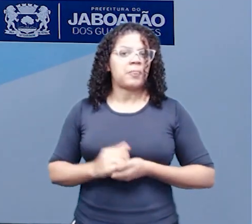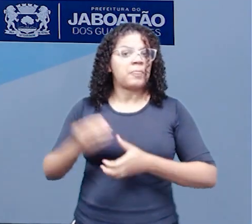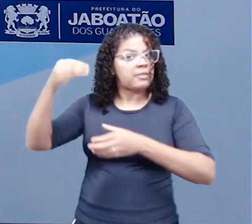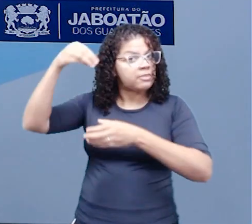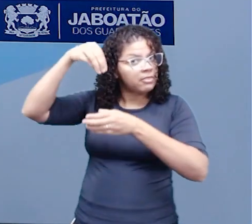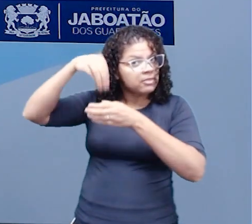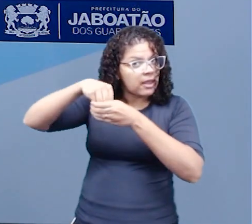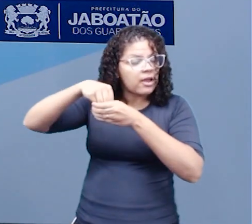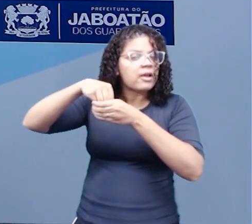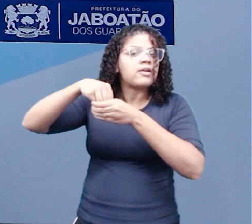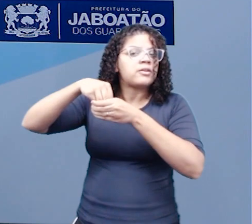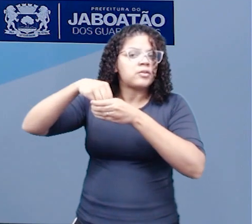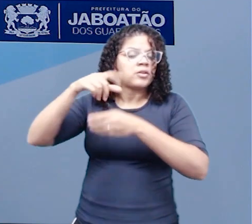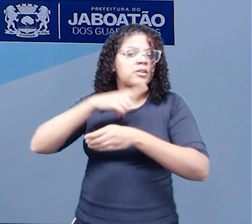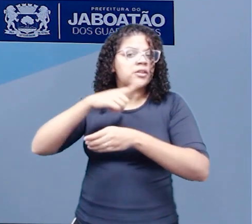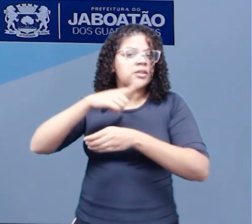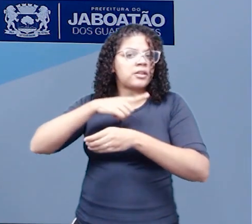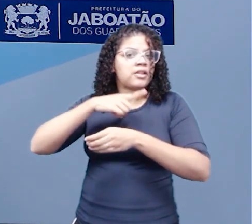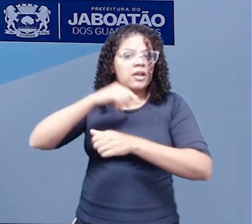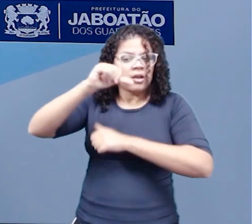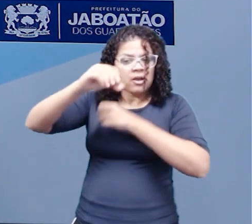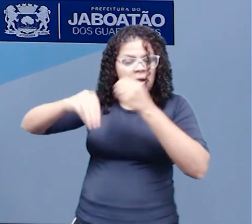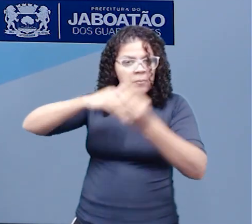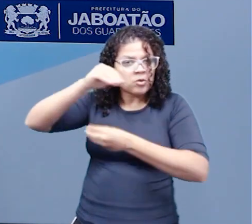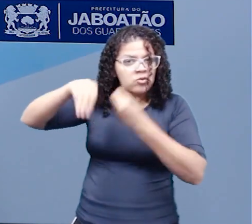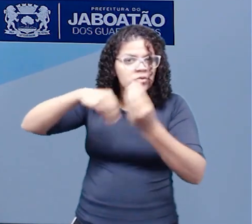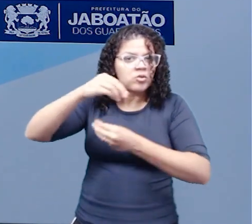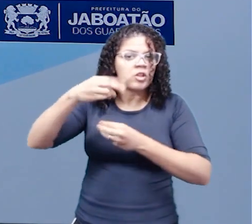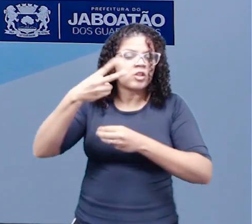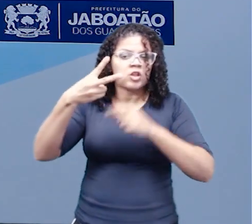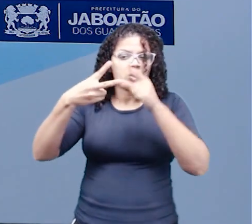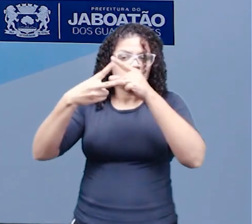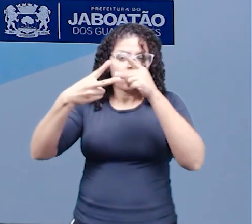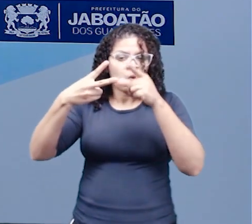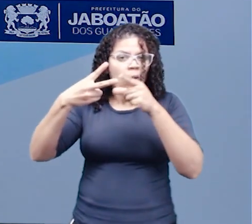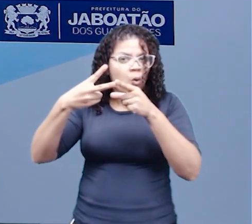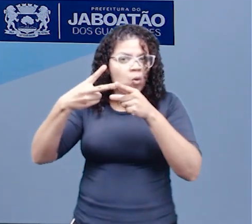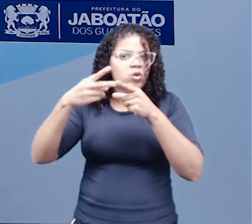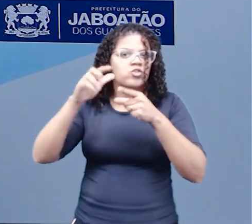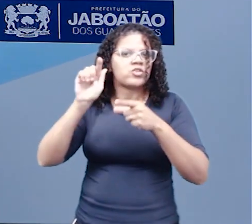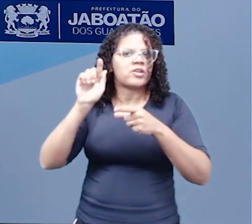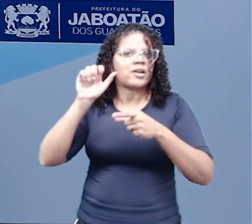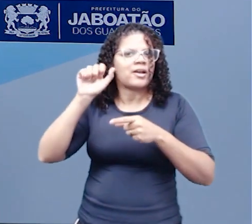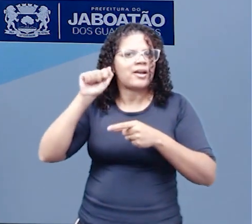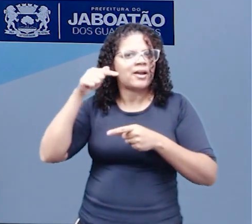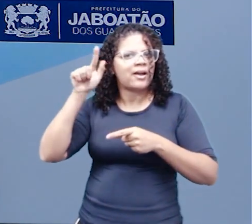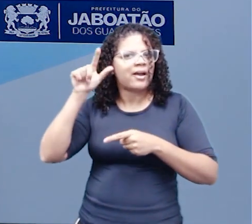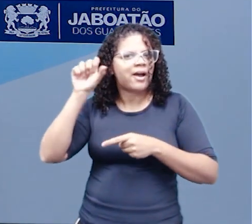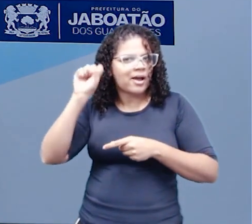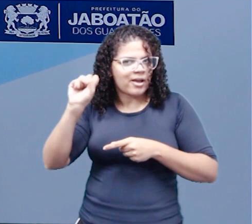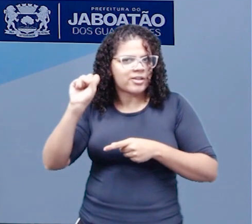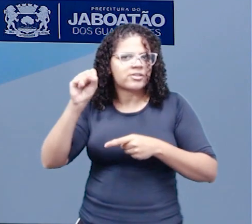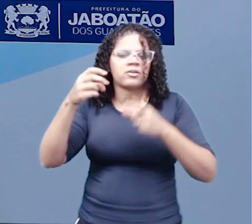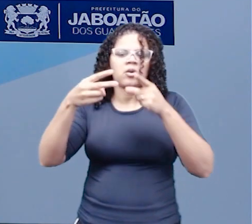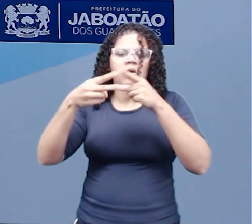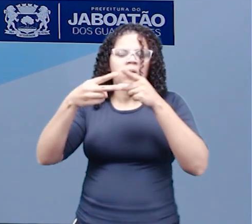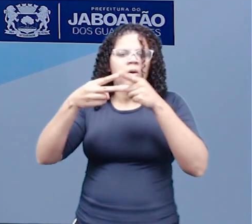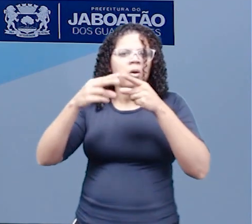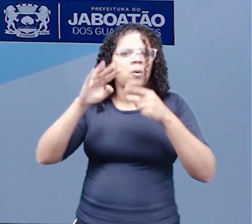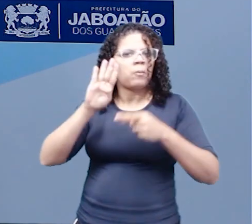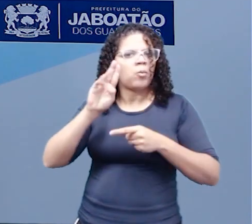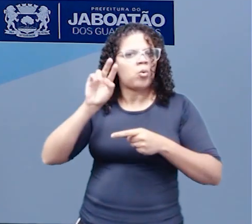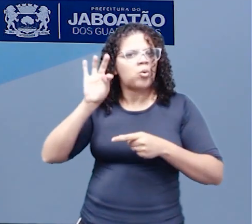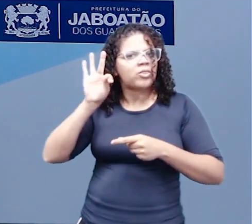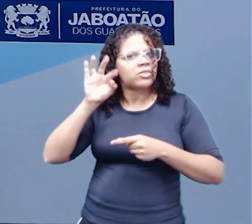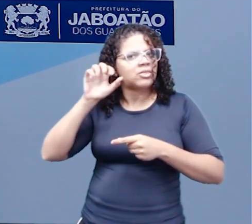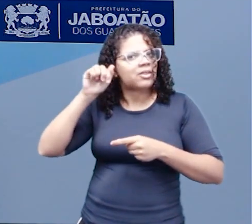desse botijão tem a mistura de dois gases, que é o butano e o propano. Só que eles não têm cheiro. E como é que você sabe